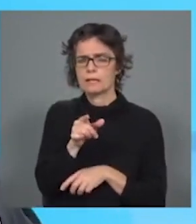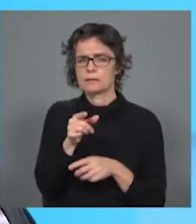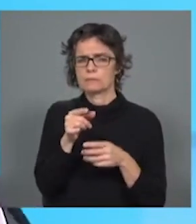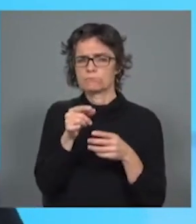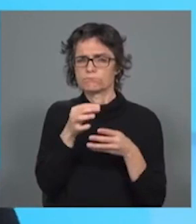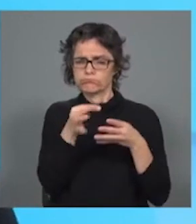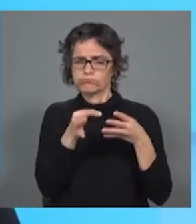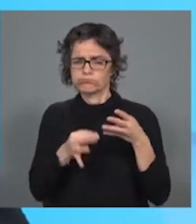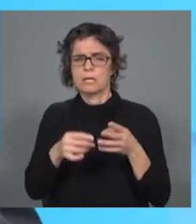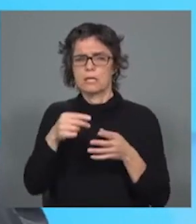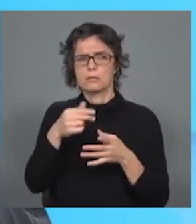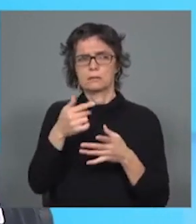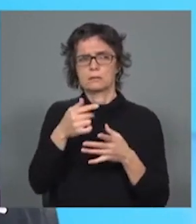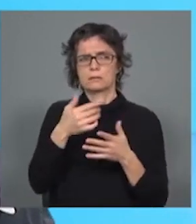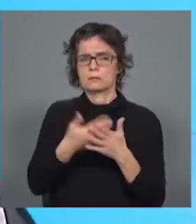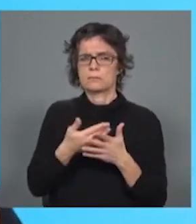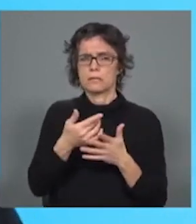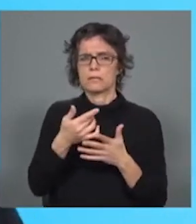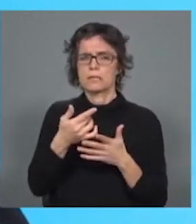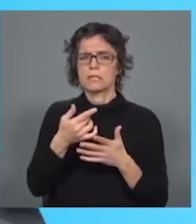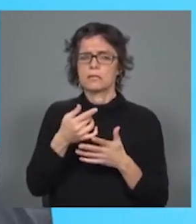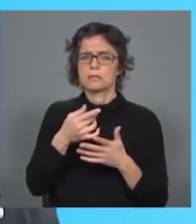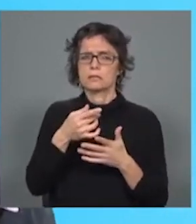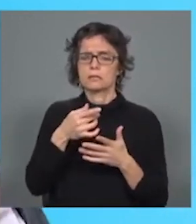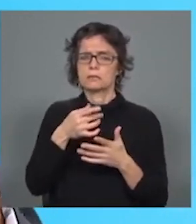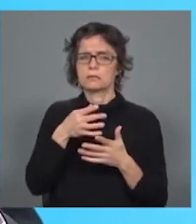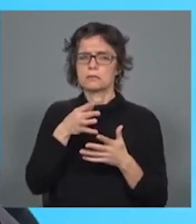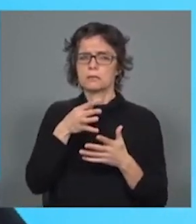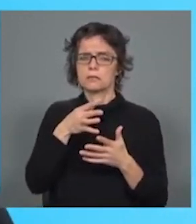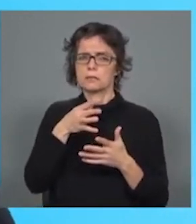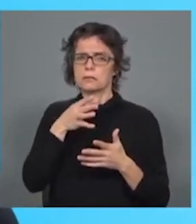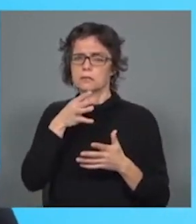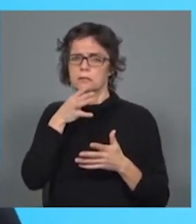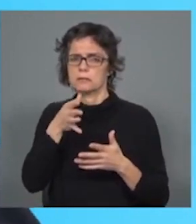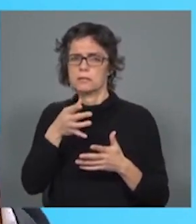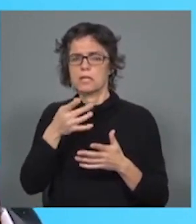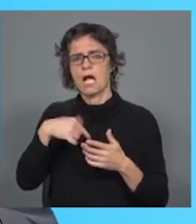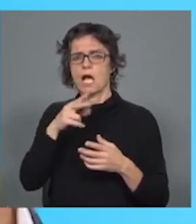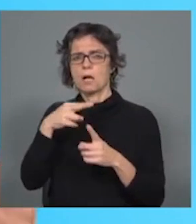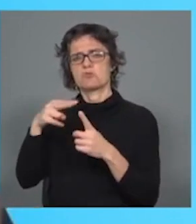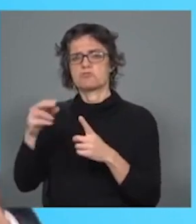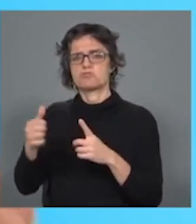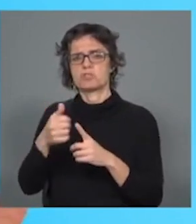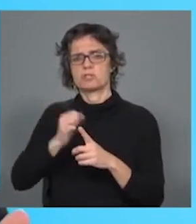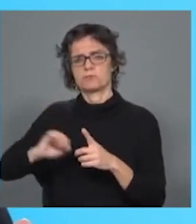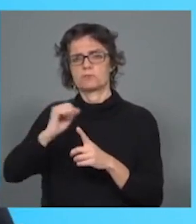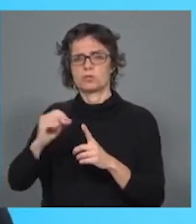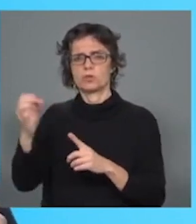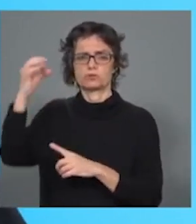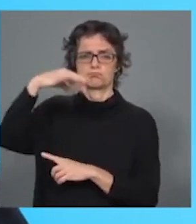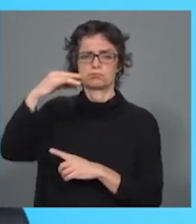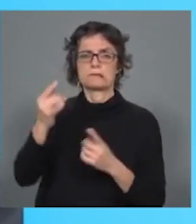mais defensiva e muito mais a dizer ao cristianismo, que vocês não têm lido bem. Agora esta já é muito